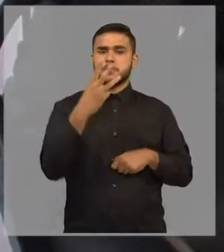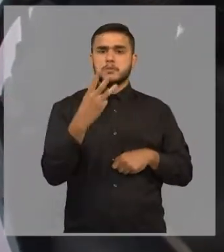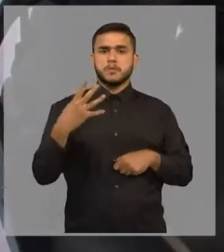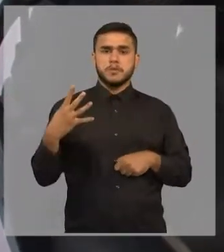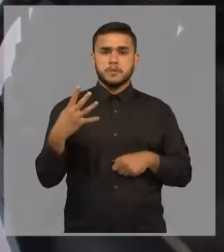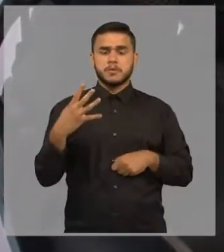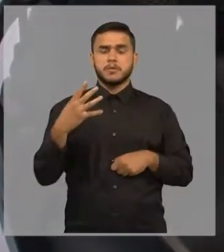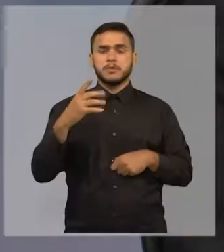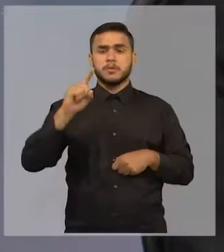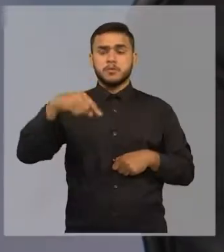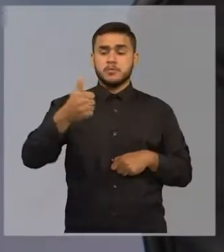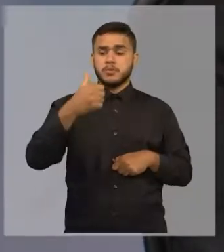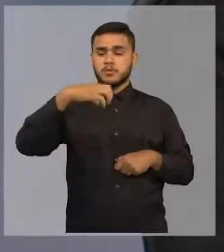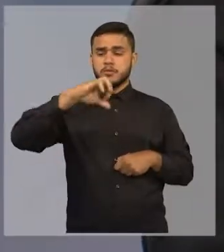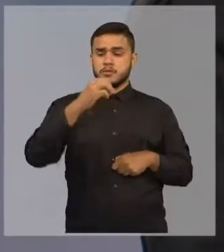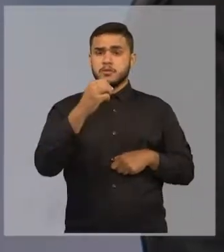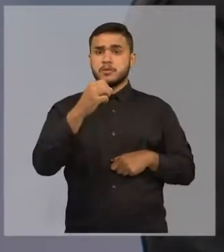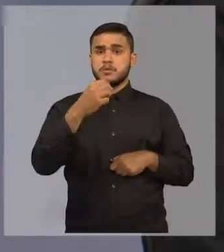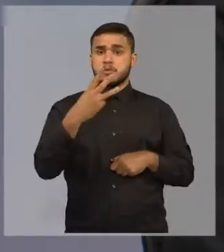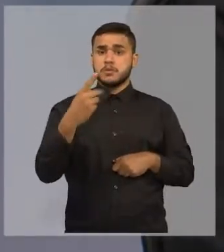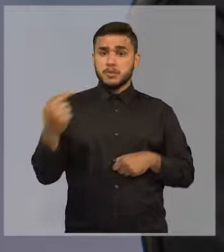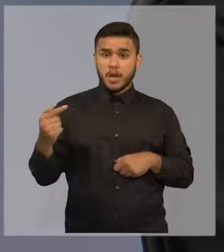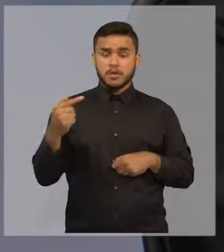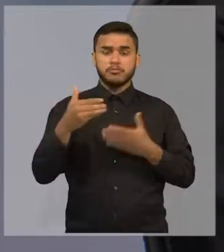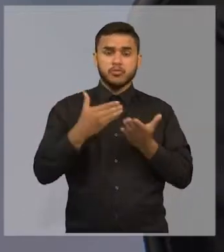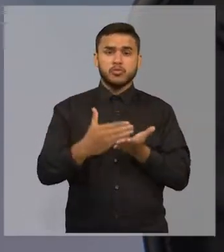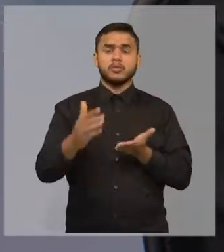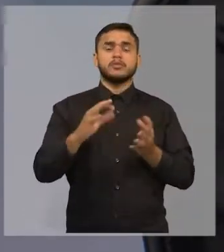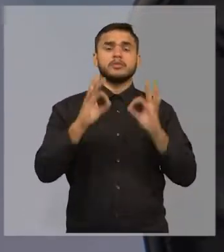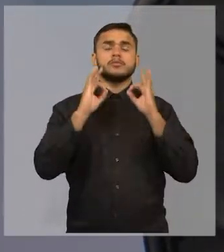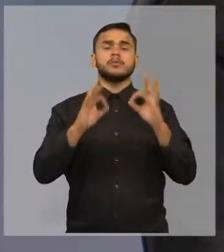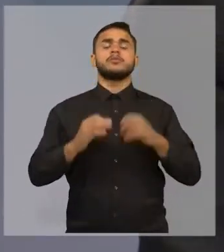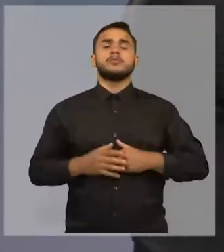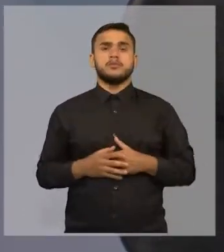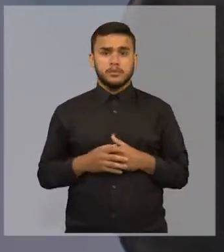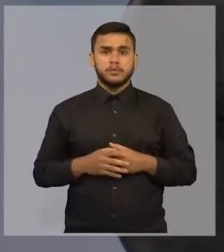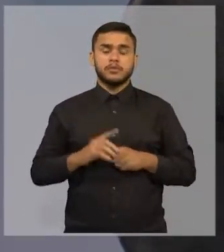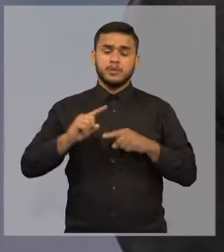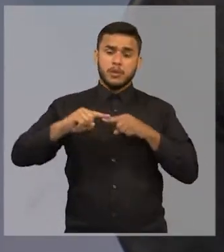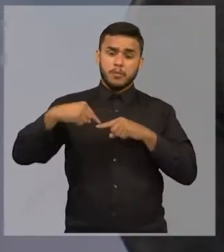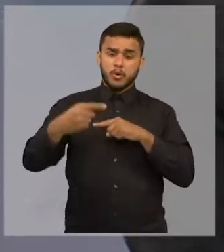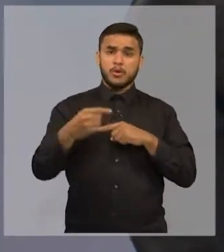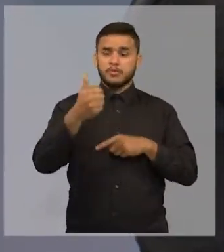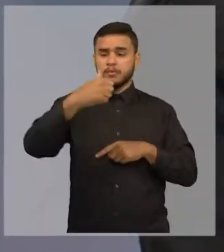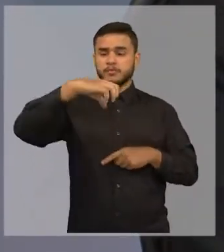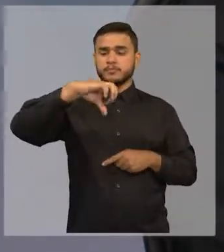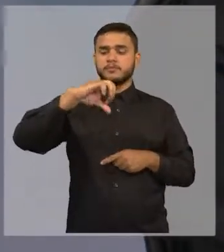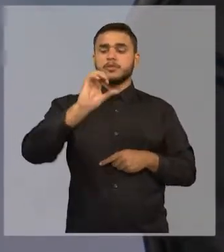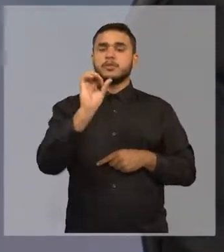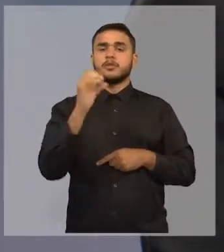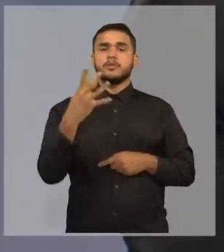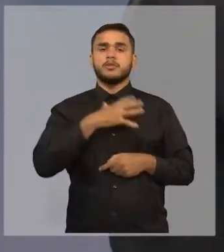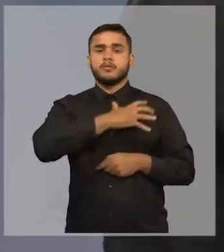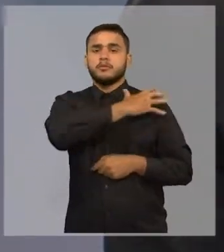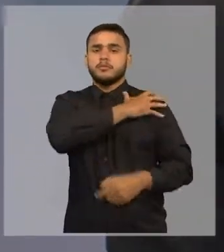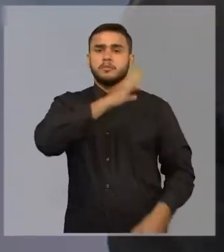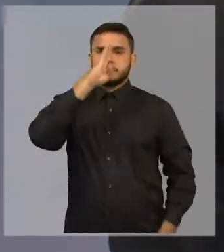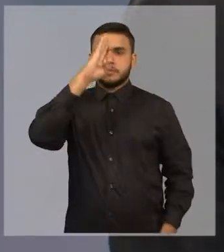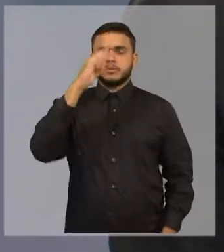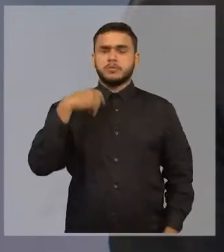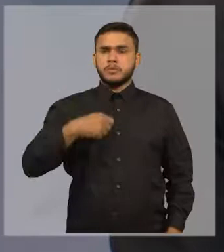de 1937 e foi esse o modelo que nós tivemos. Viemos para 64 com autoritarismo. Saímos para